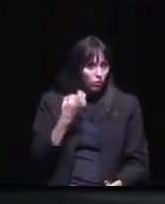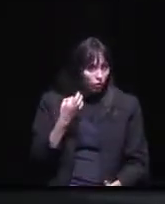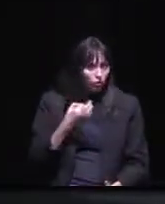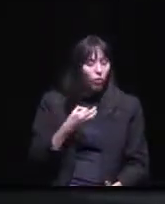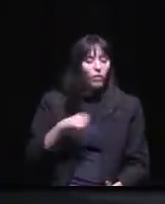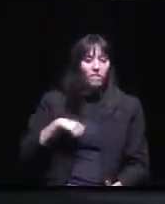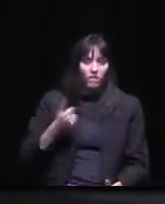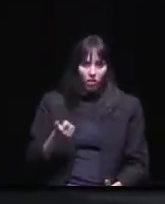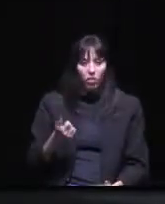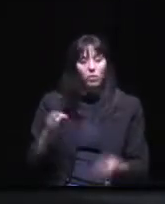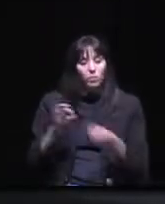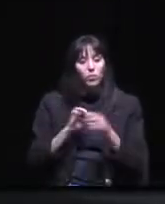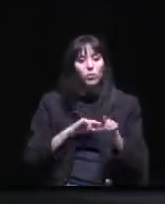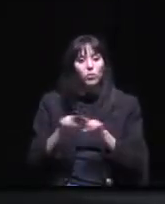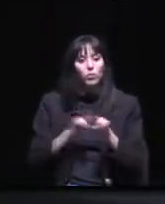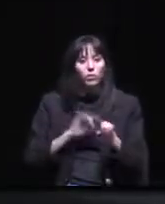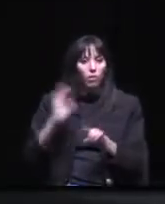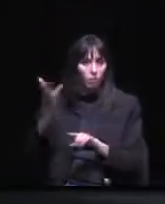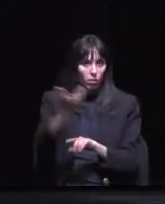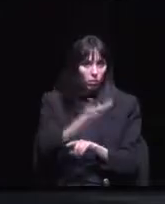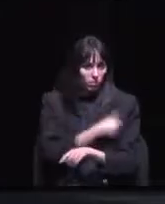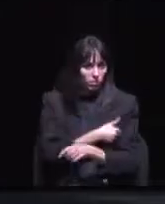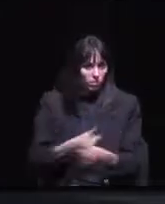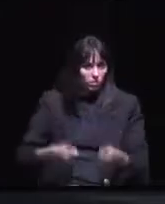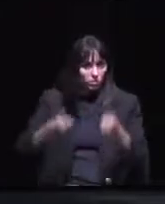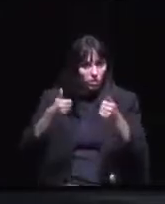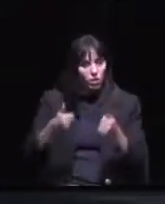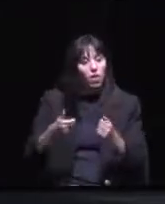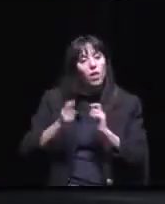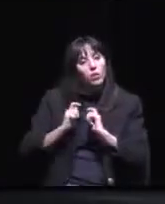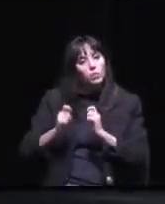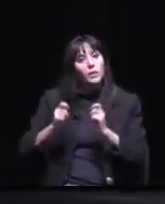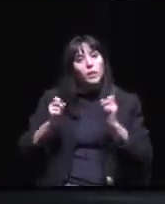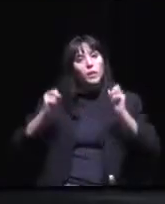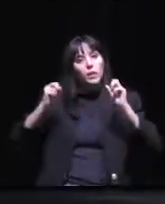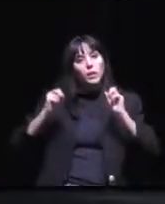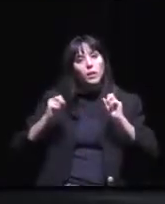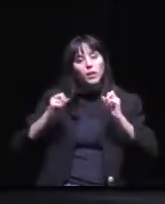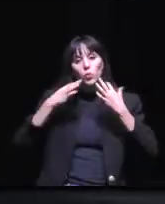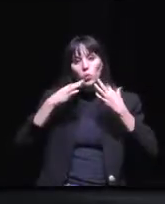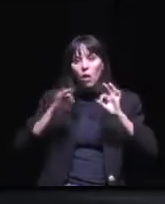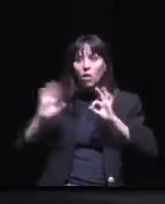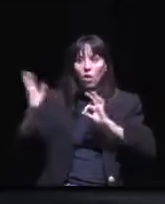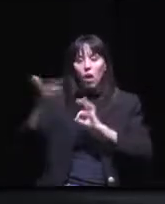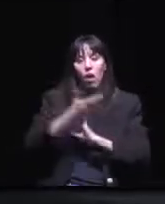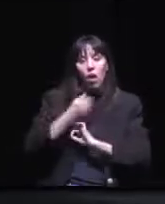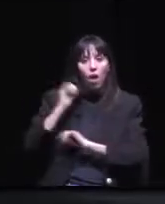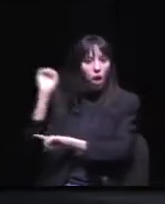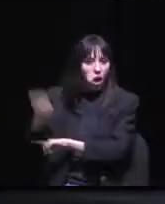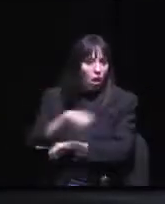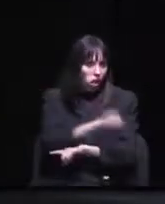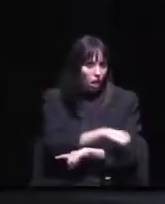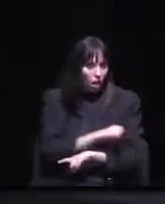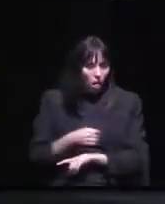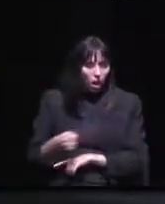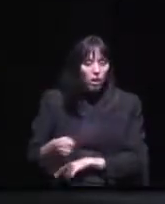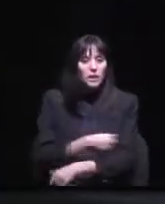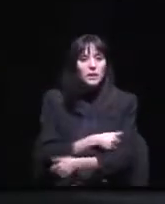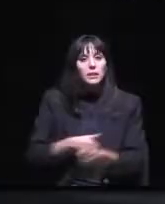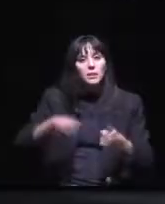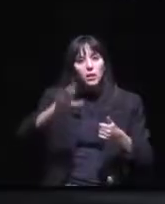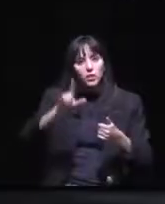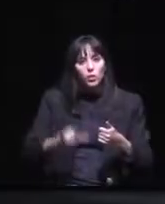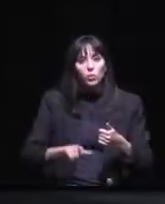verdes relativamente à política ambiental na cidade, cujo património natural continua a ser negligenciado. Lisboa ainda não tem um mapeamento dos